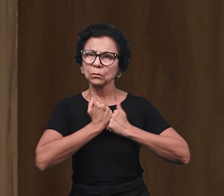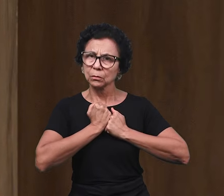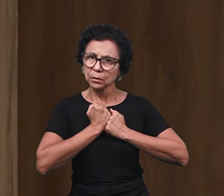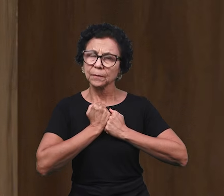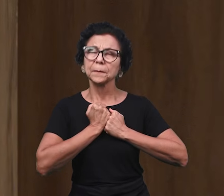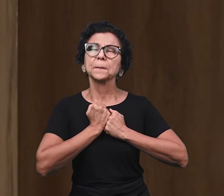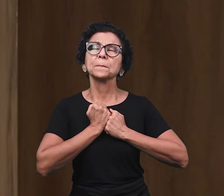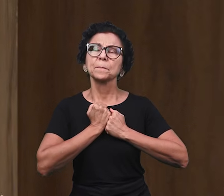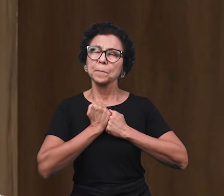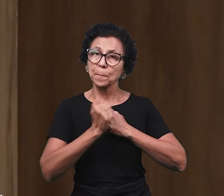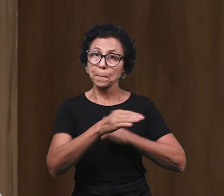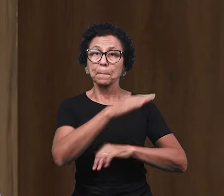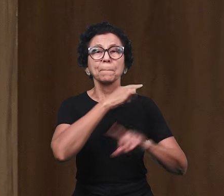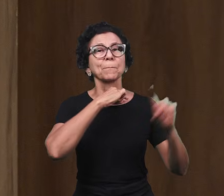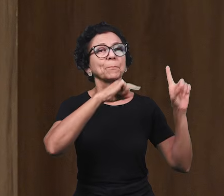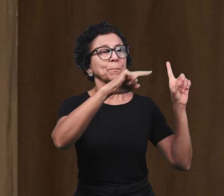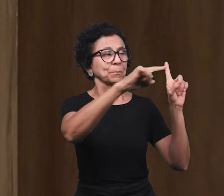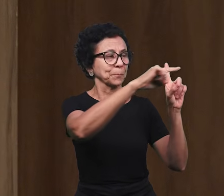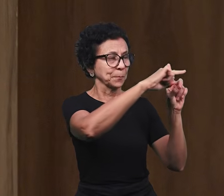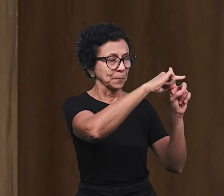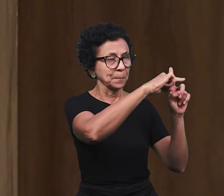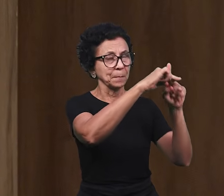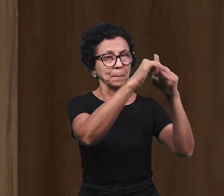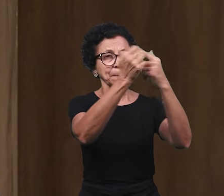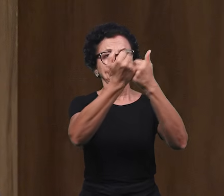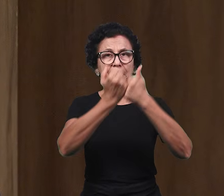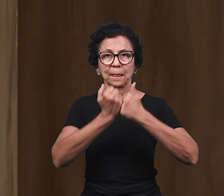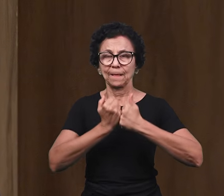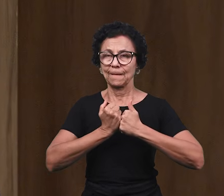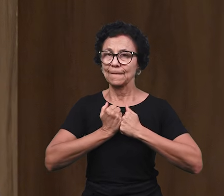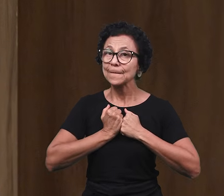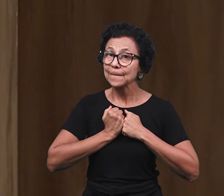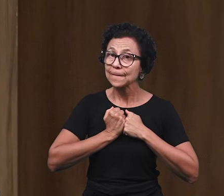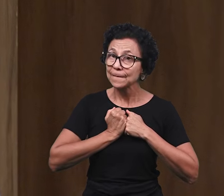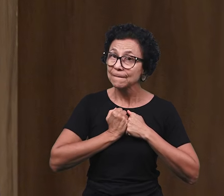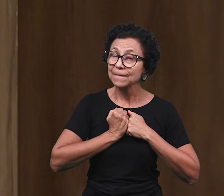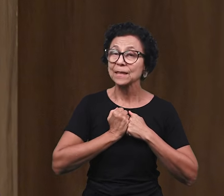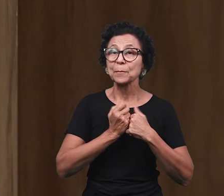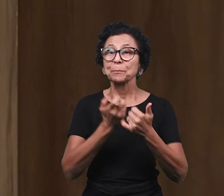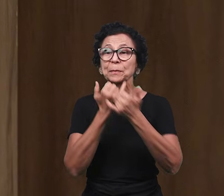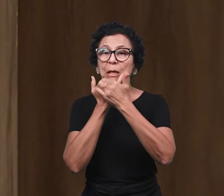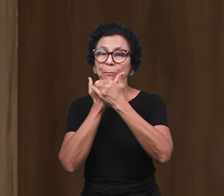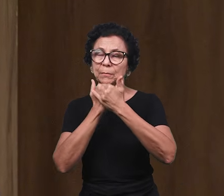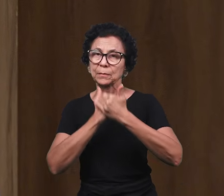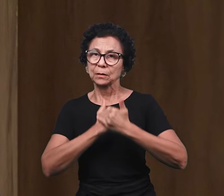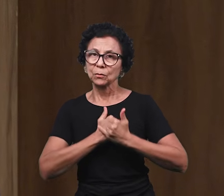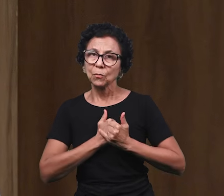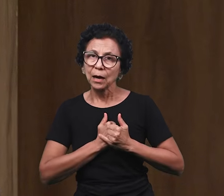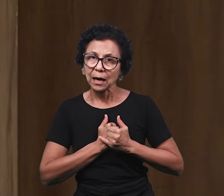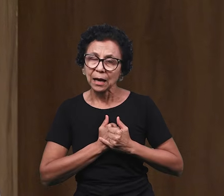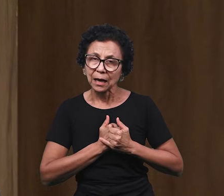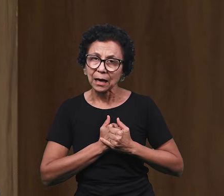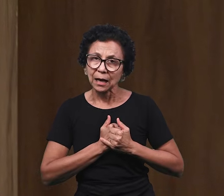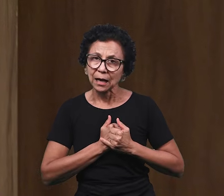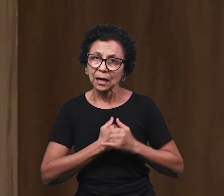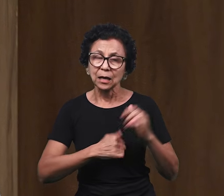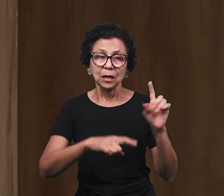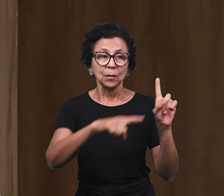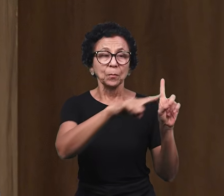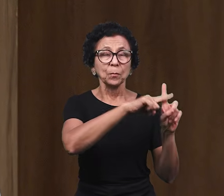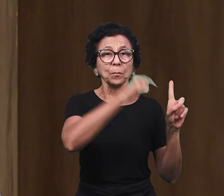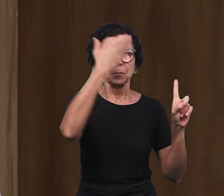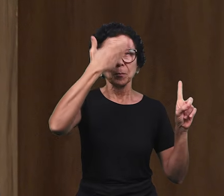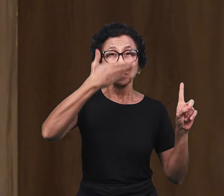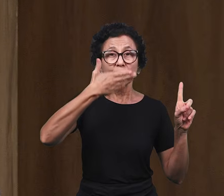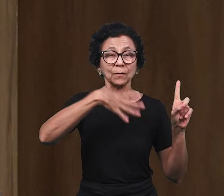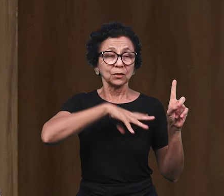entregou por nós, por perdão, se entregou por amor. Ele, sem querer